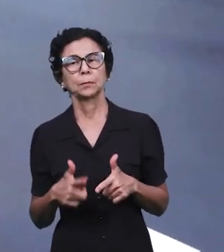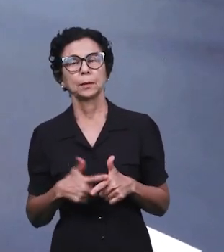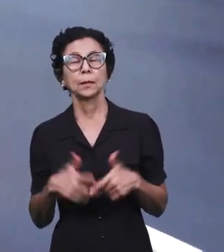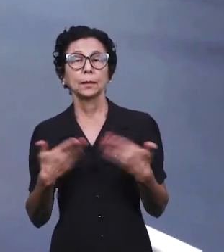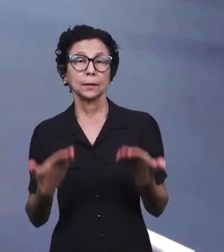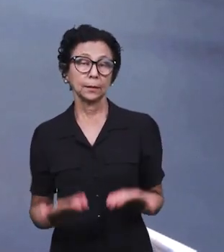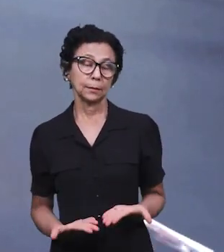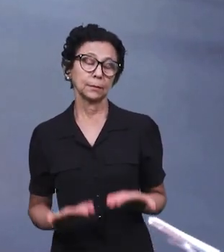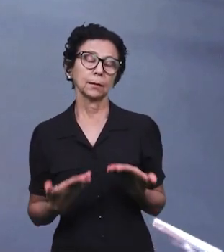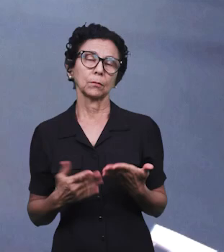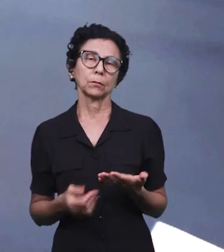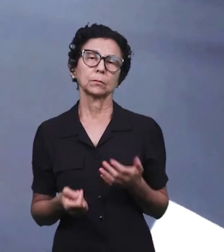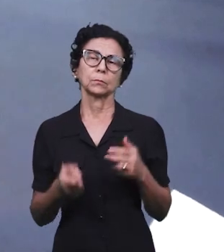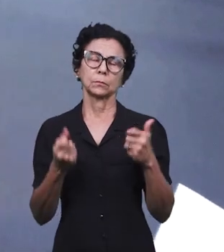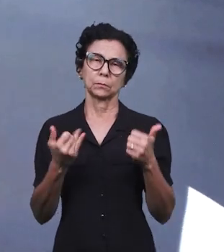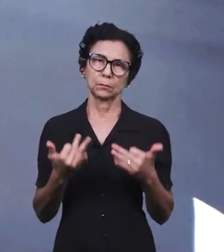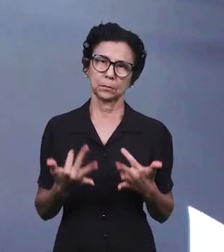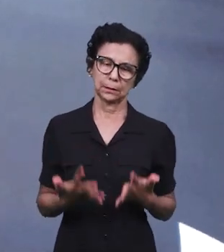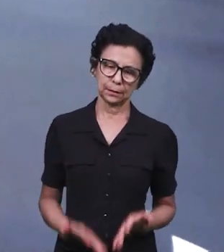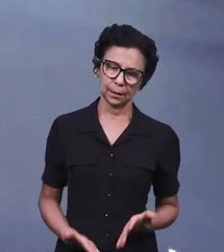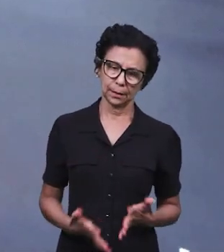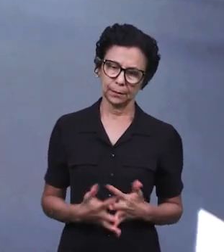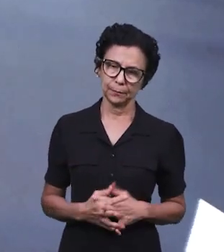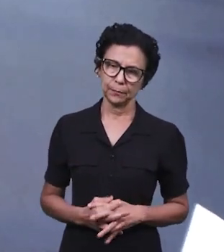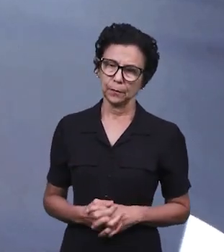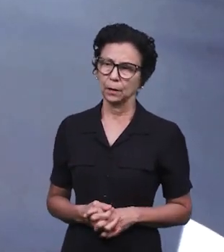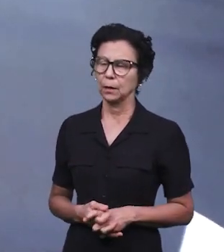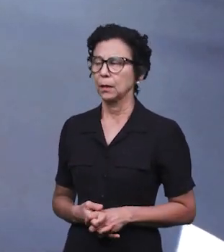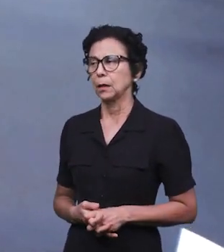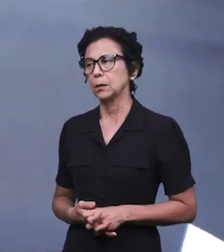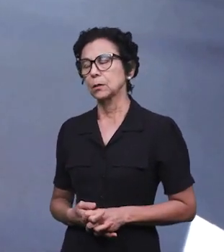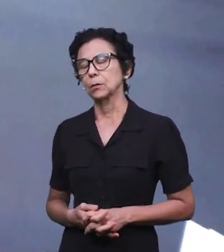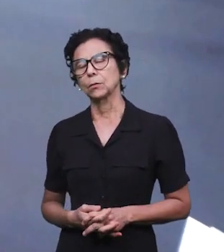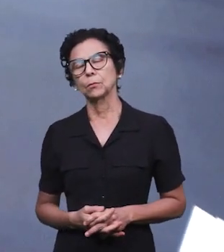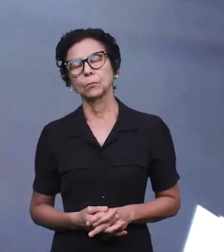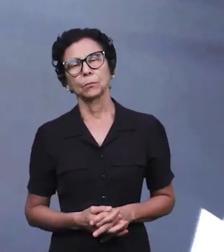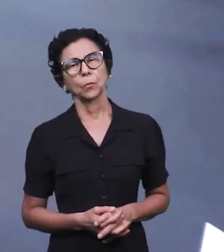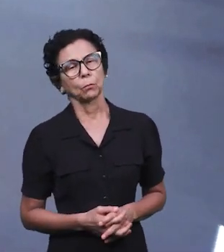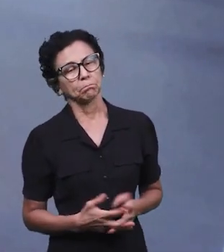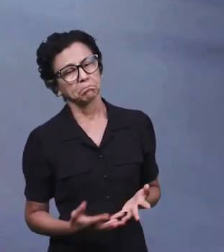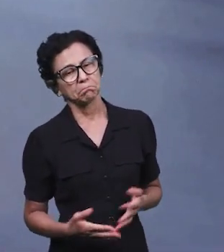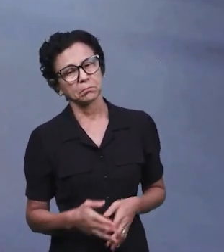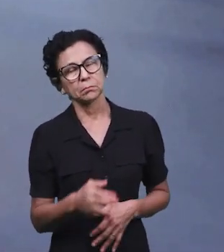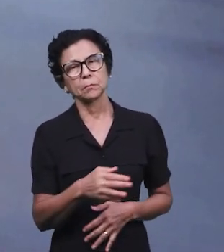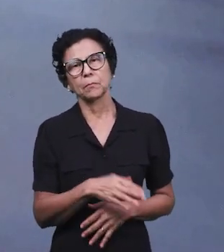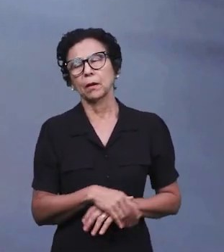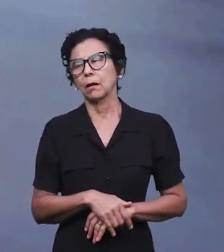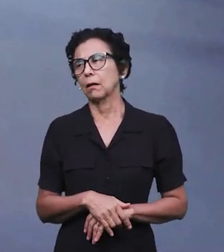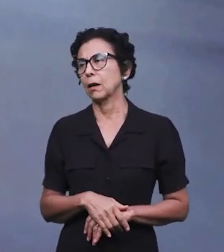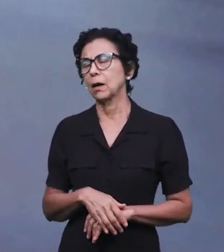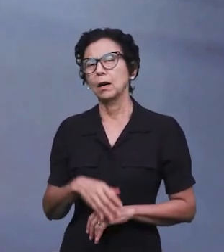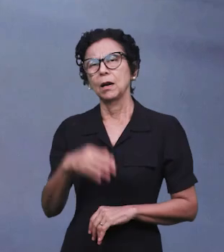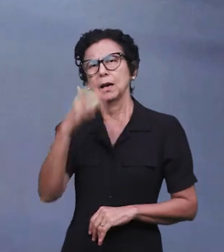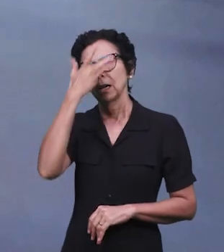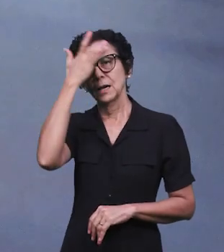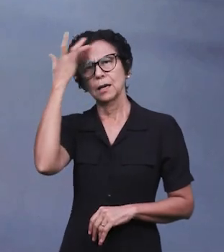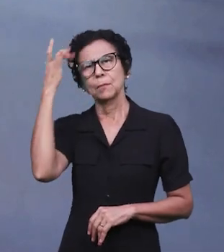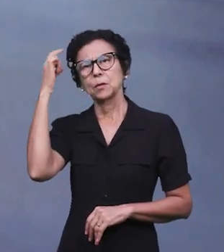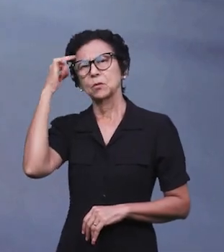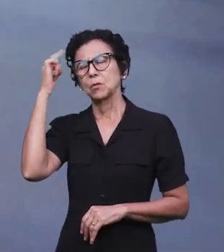falei, a gente, pastor, as pessoas acham, né, que, não, mas primeiros socorros eu tenho que ter um